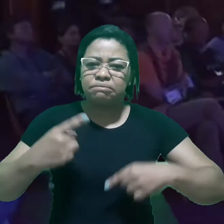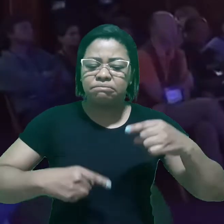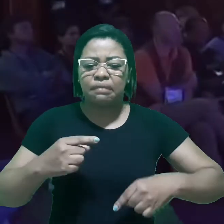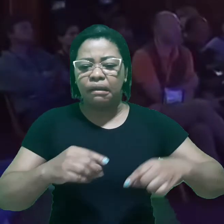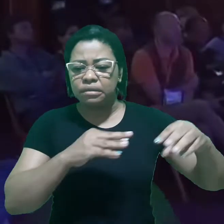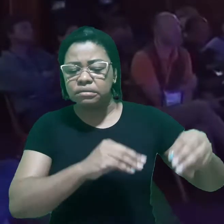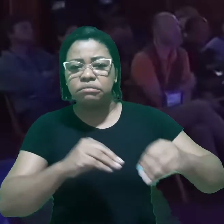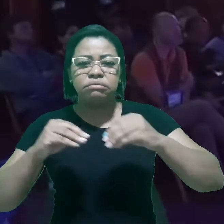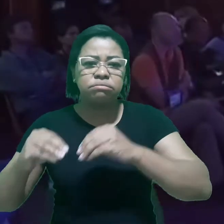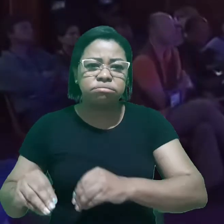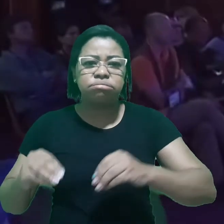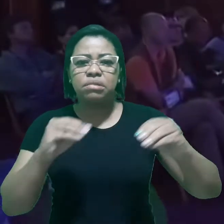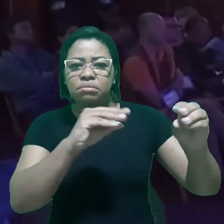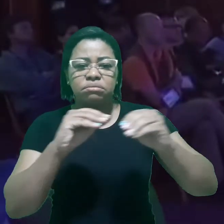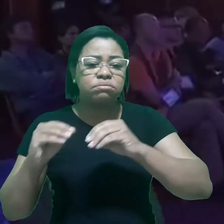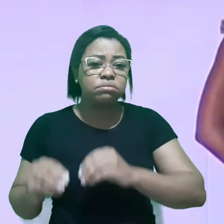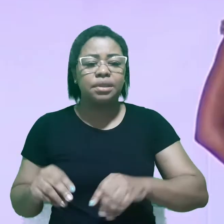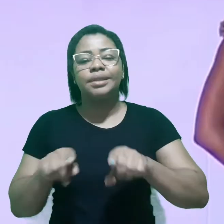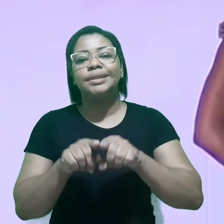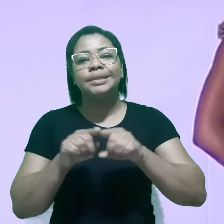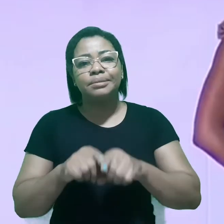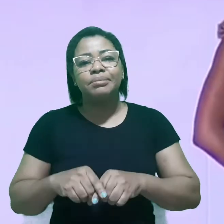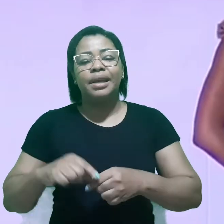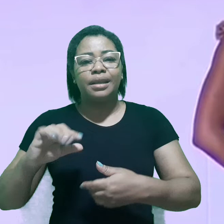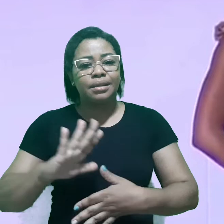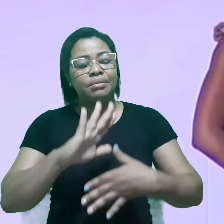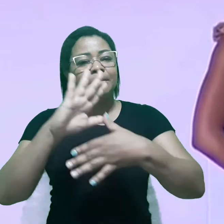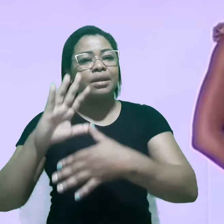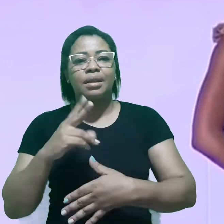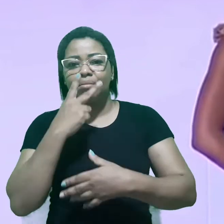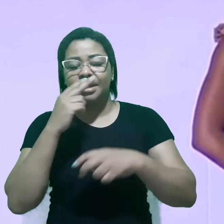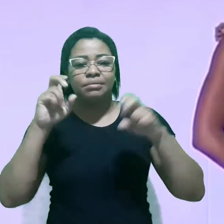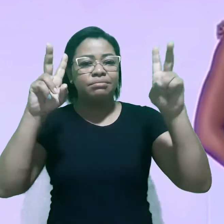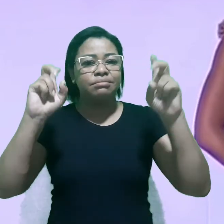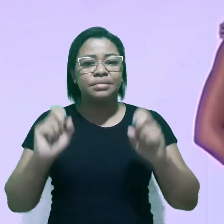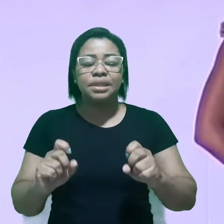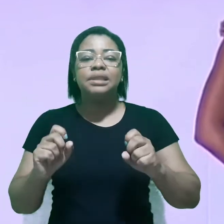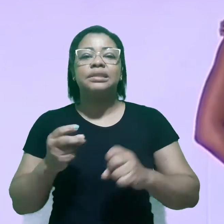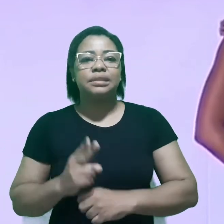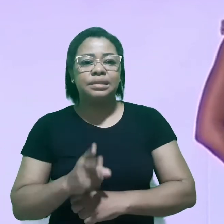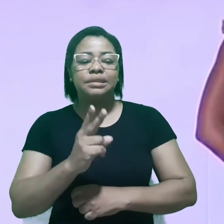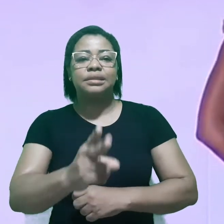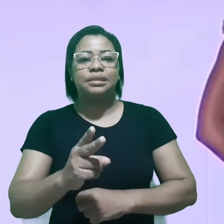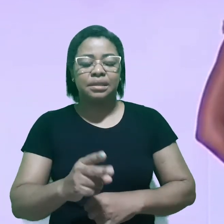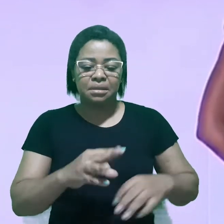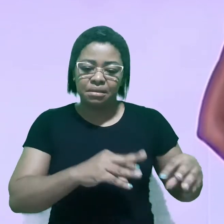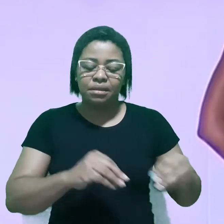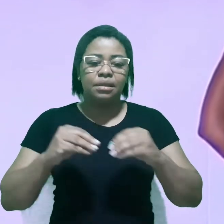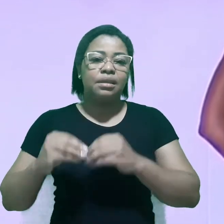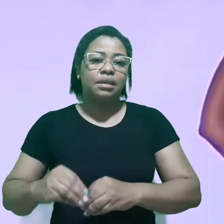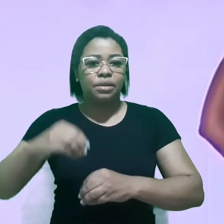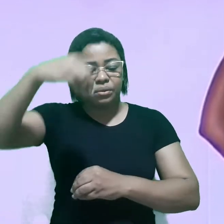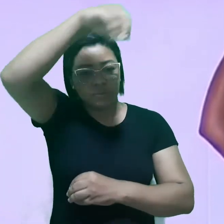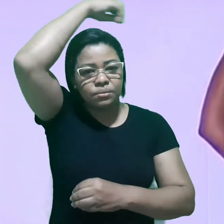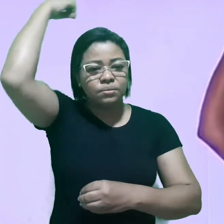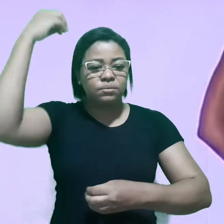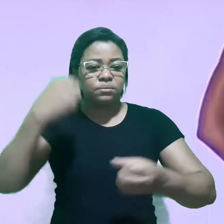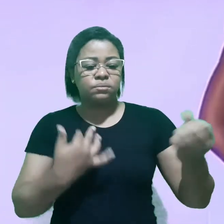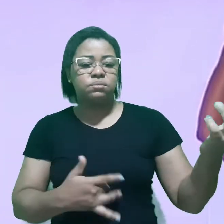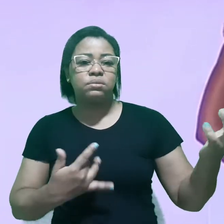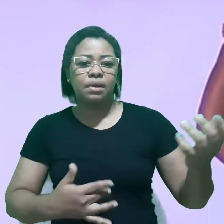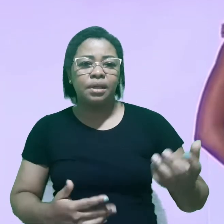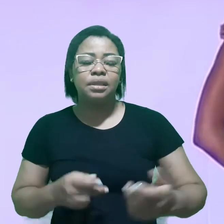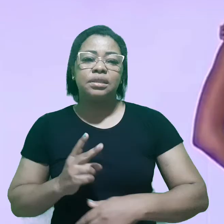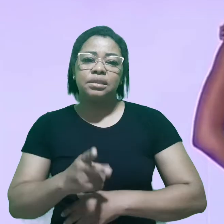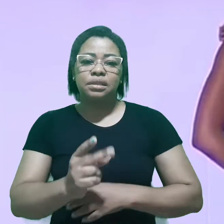tornou-se sinônimo de mexicanos. Havia histórias infindáveis de mexicanos como pessoas que estavam espoliando o sistema